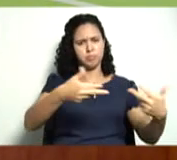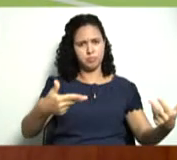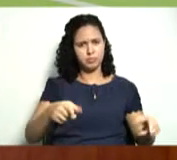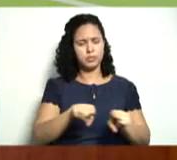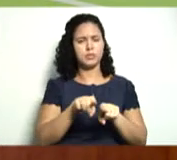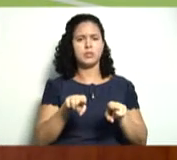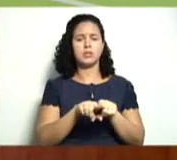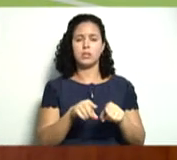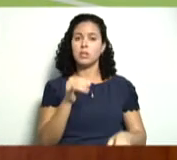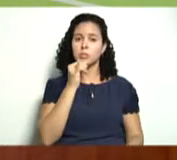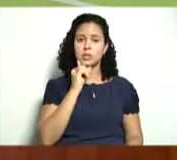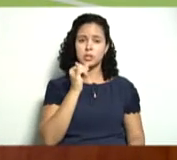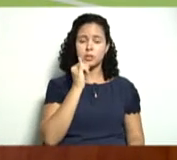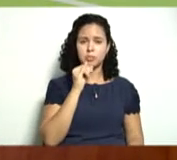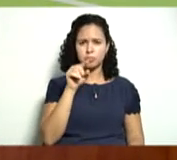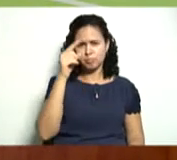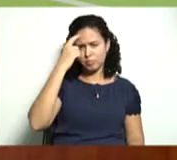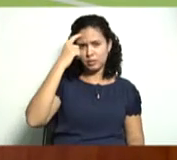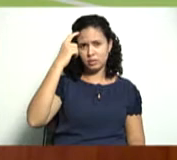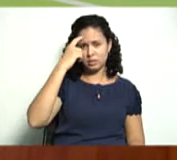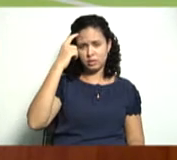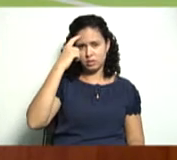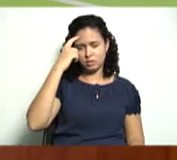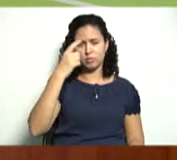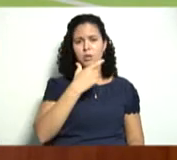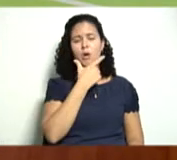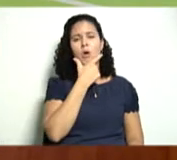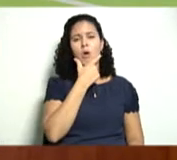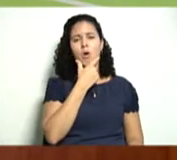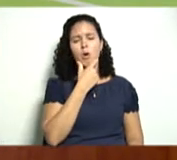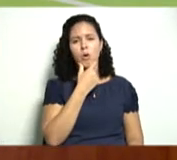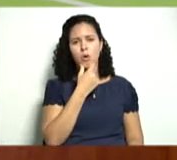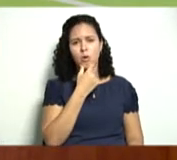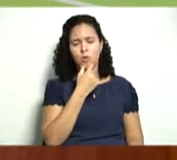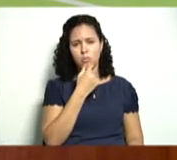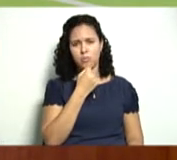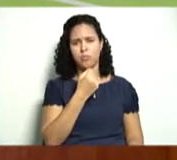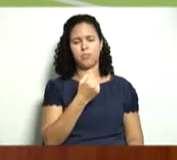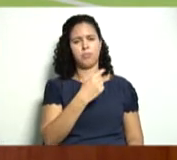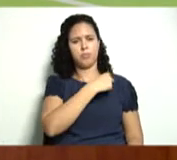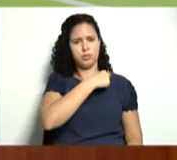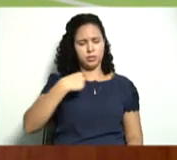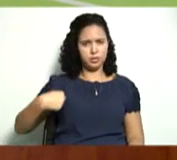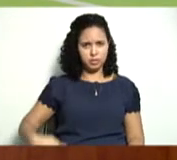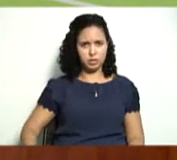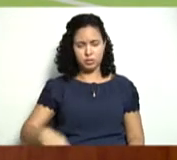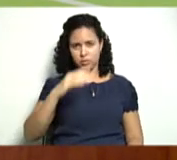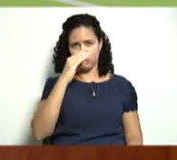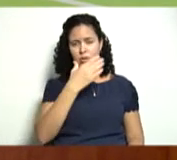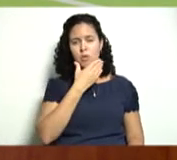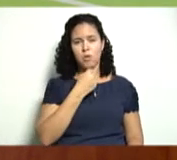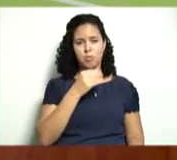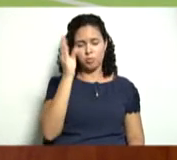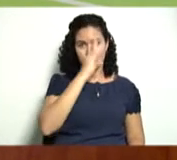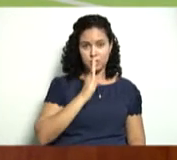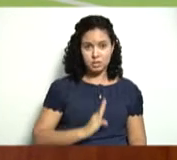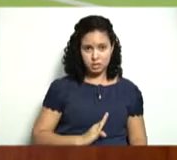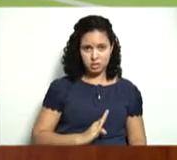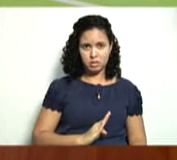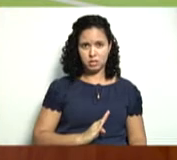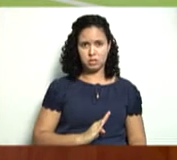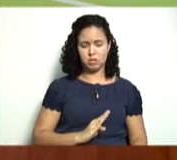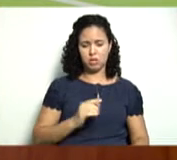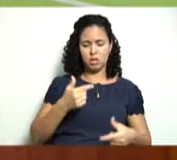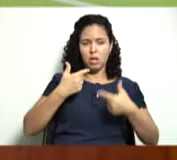costumo dar um exemplo imagine um chinês um japonês um brasileiro tentando se comunicar cada um fala uma linguagem diferente né